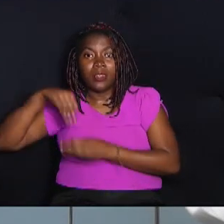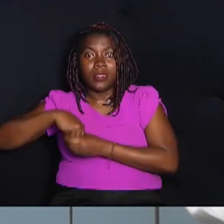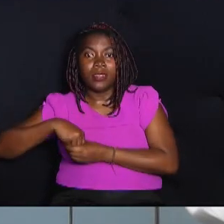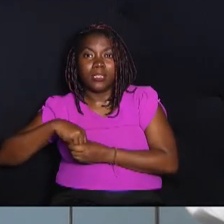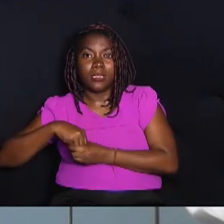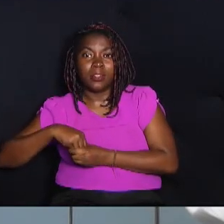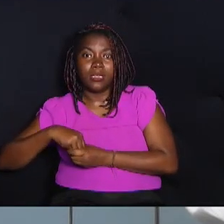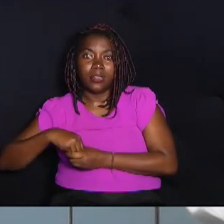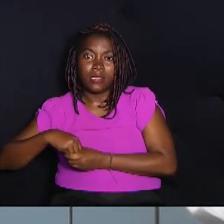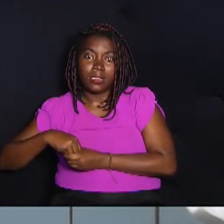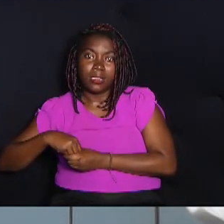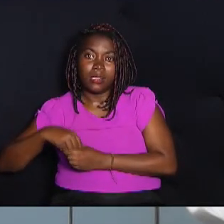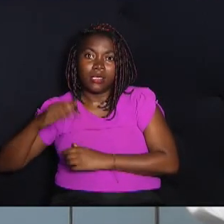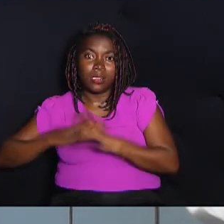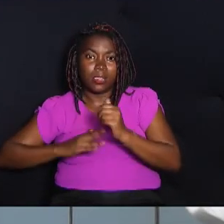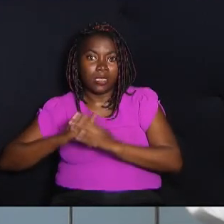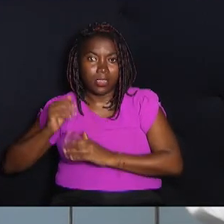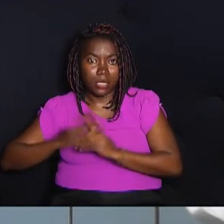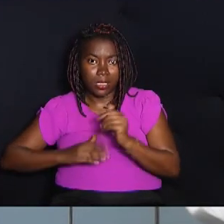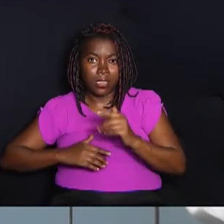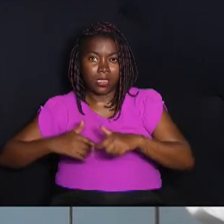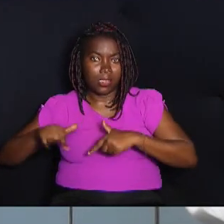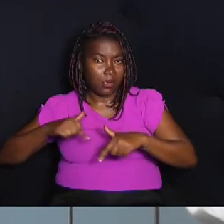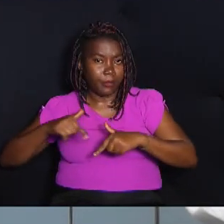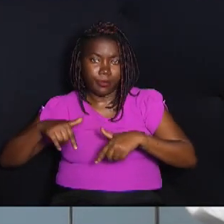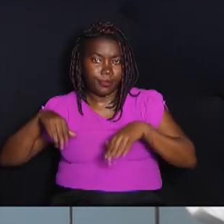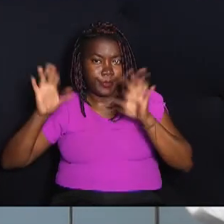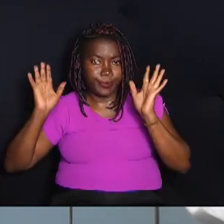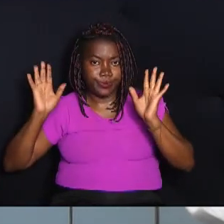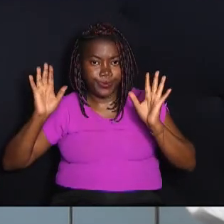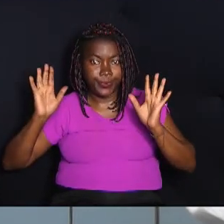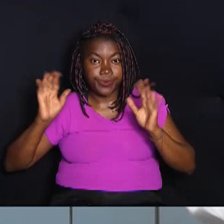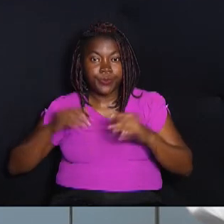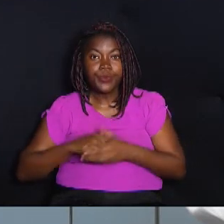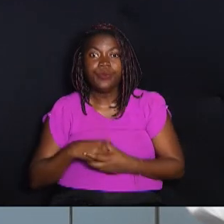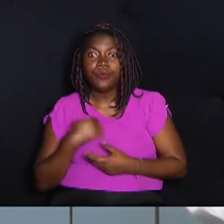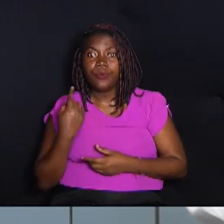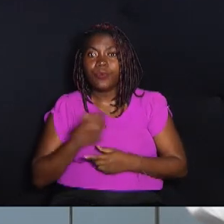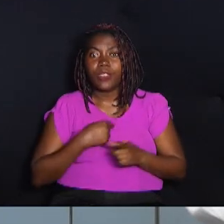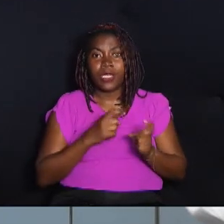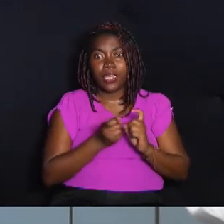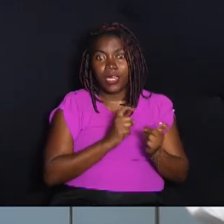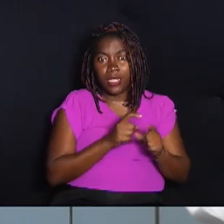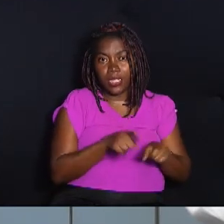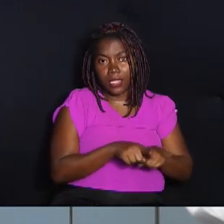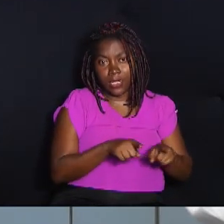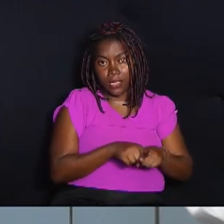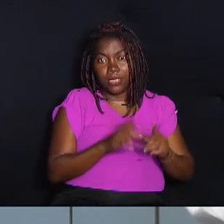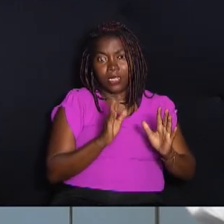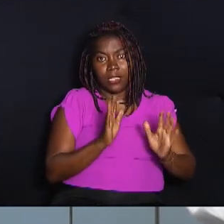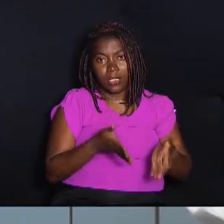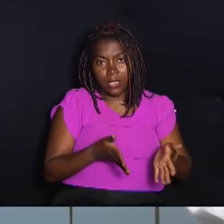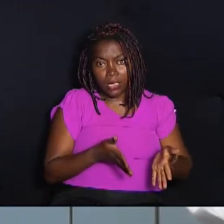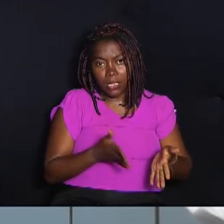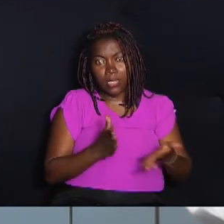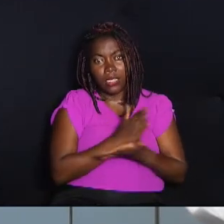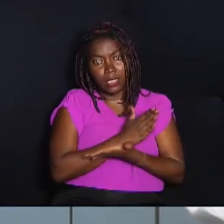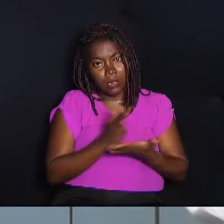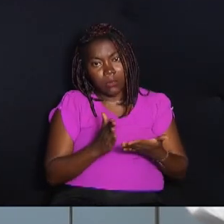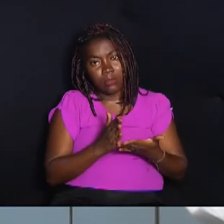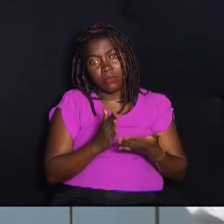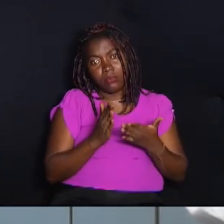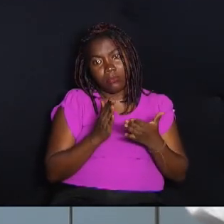seu lado profissional, laboral, enfim. A gente discutiu também já em algumas ocasiões